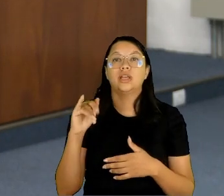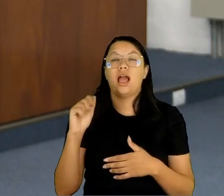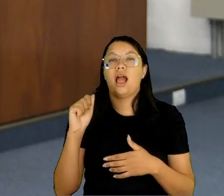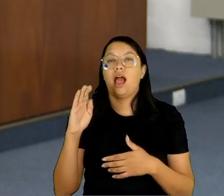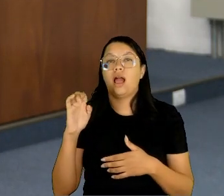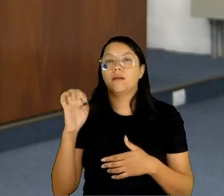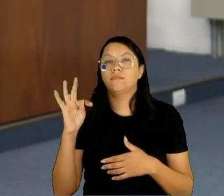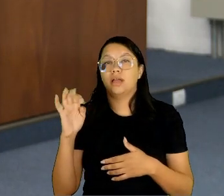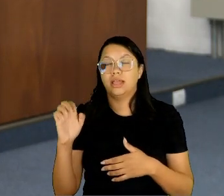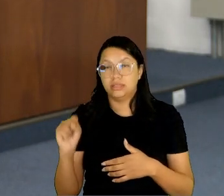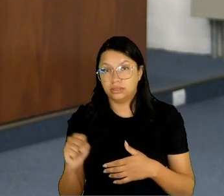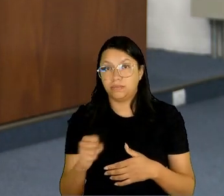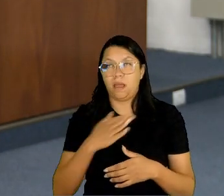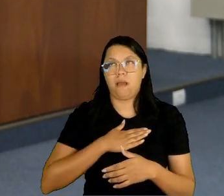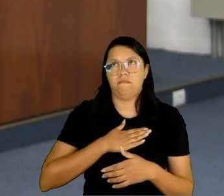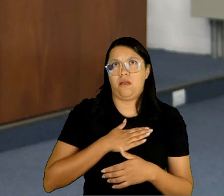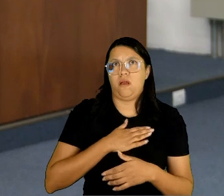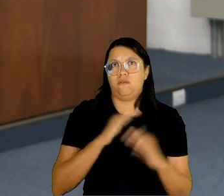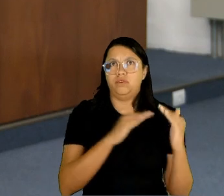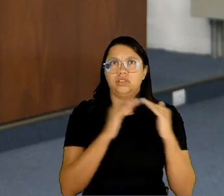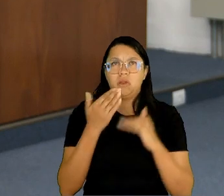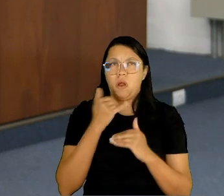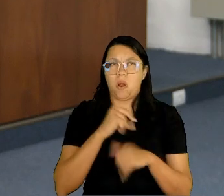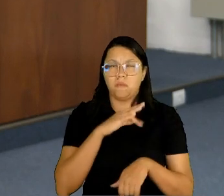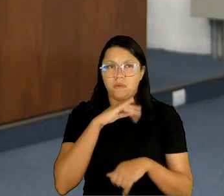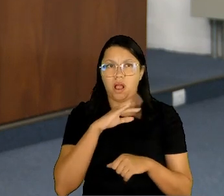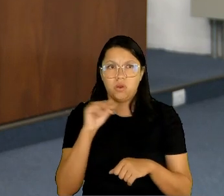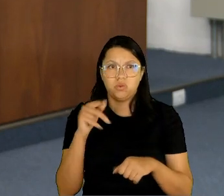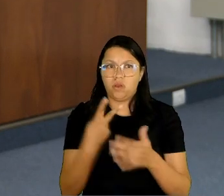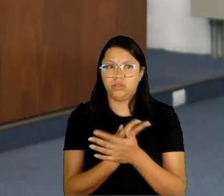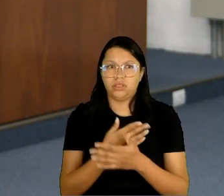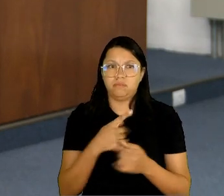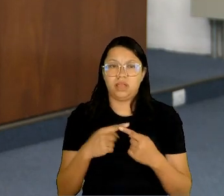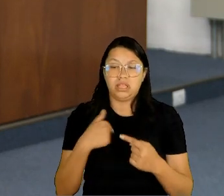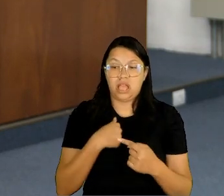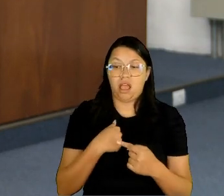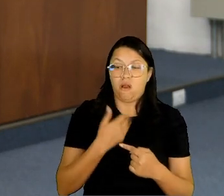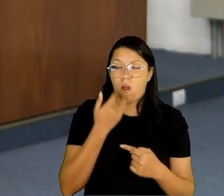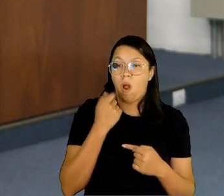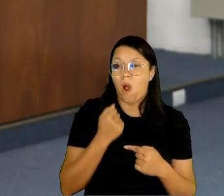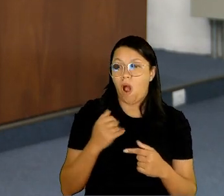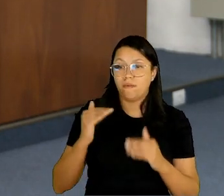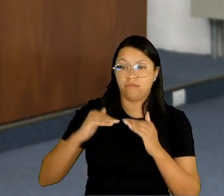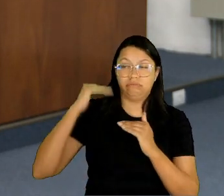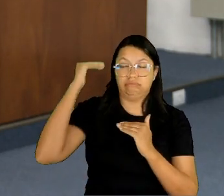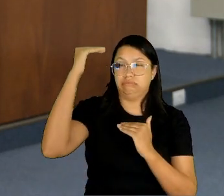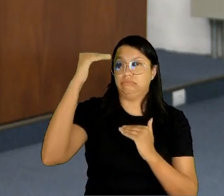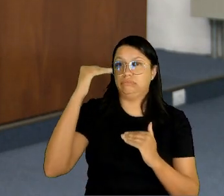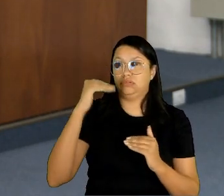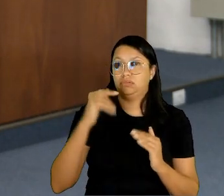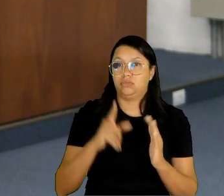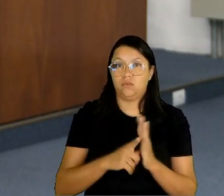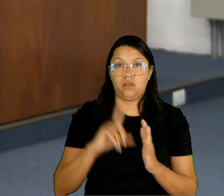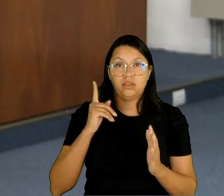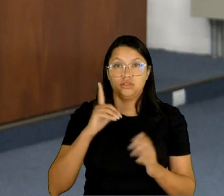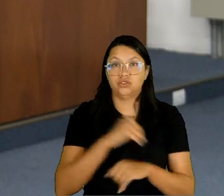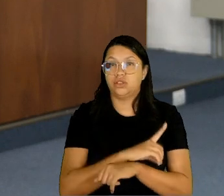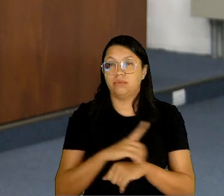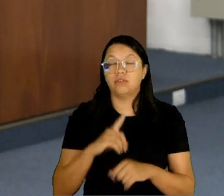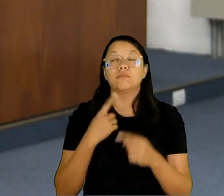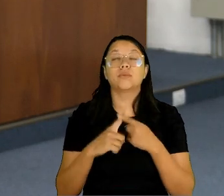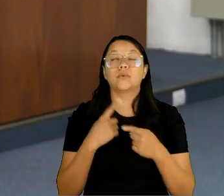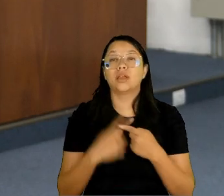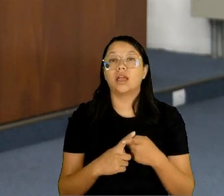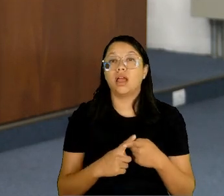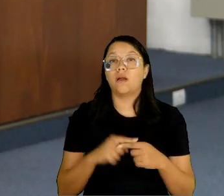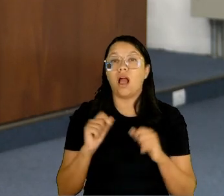meu vizinho come mal e nunca deu nada, eu como tudo direitinho e estou com a glicemia elevada, estou com pré-diabetes, estou com